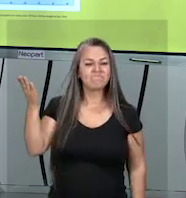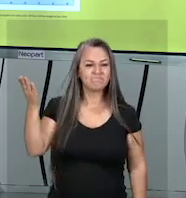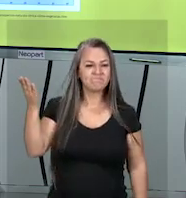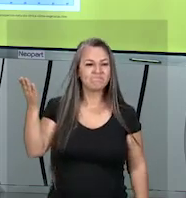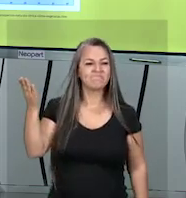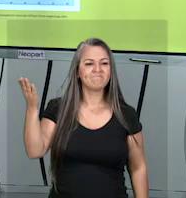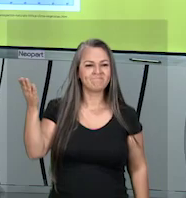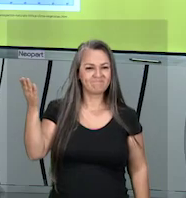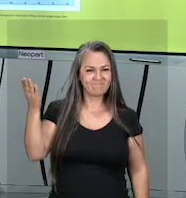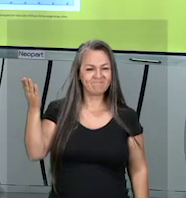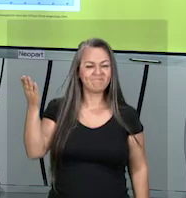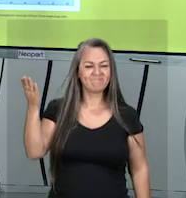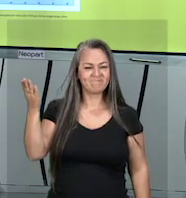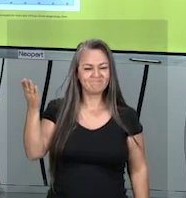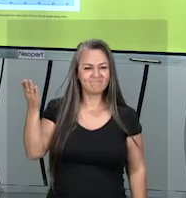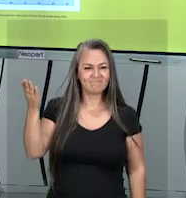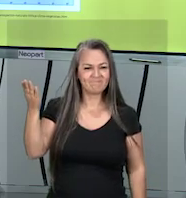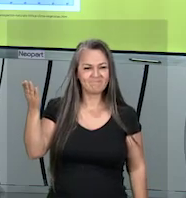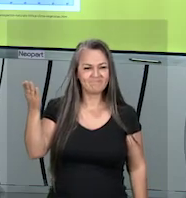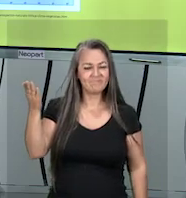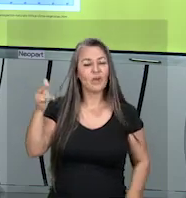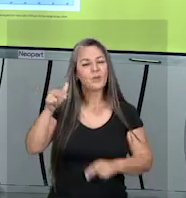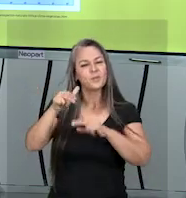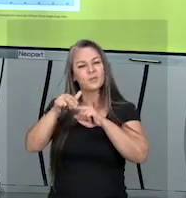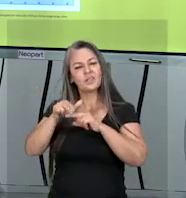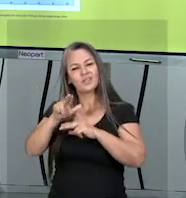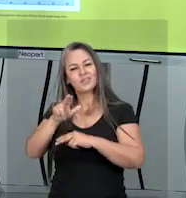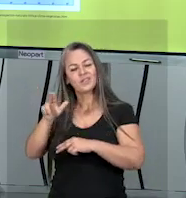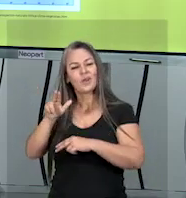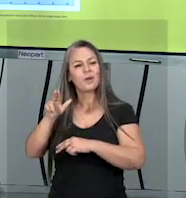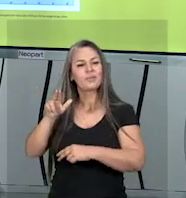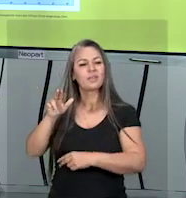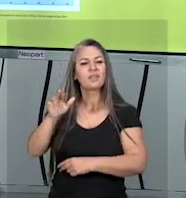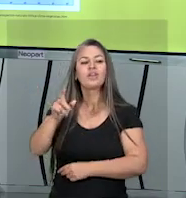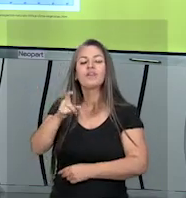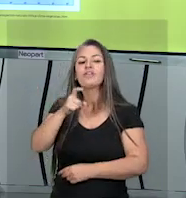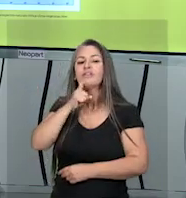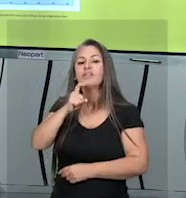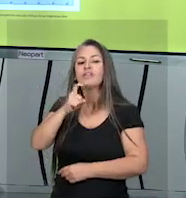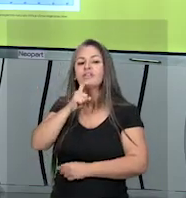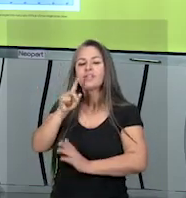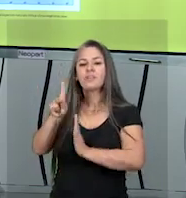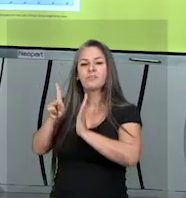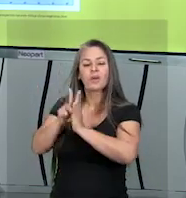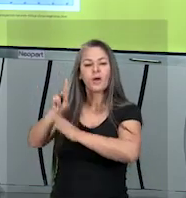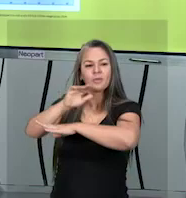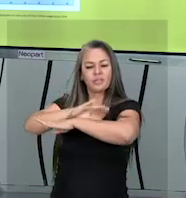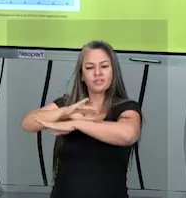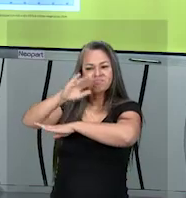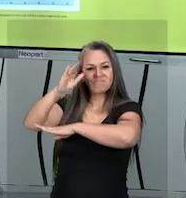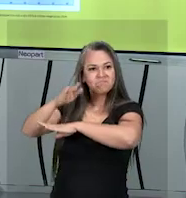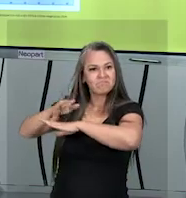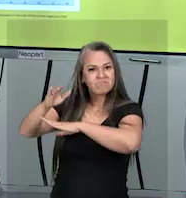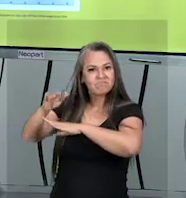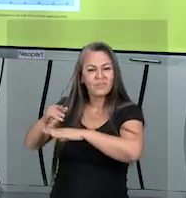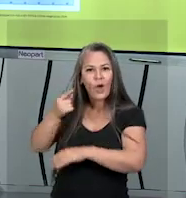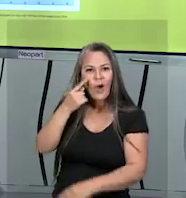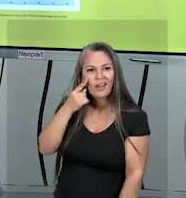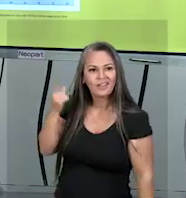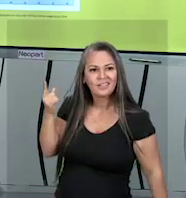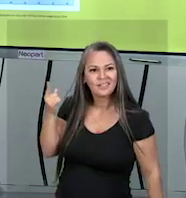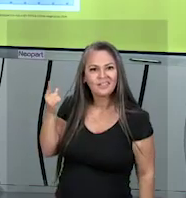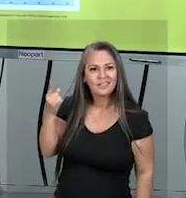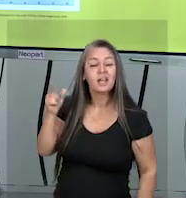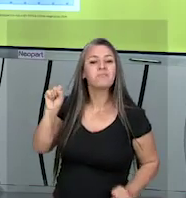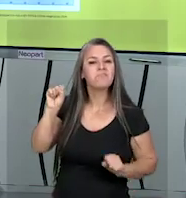relação à outra parte do relevo, por isso que é chamada aí de frio de montanha. Então, vocês vendo o mapa, vocês podem